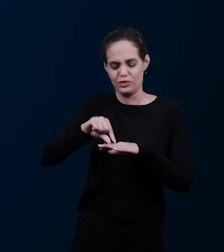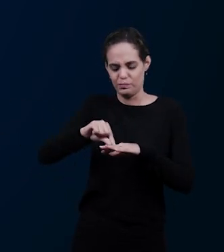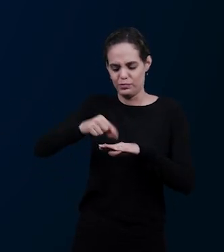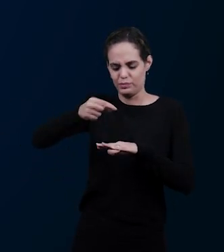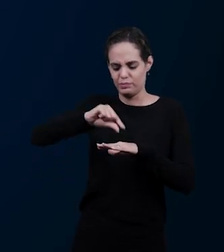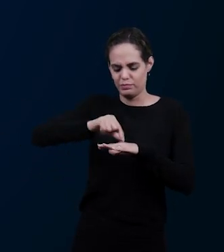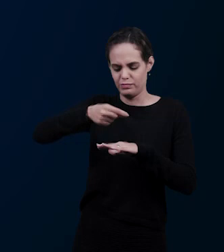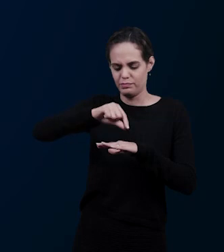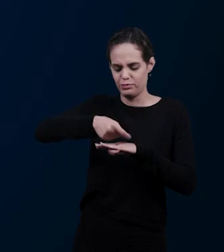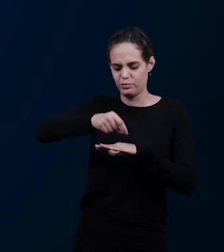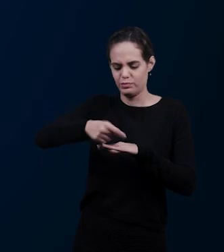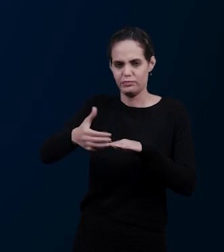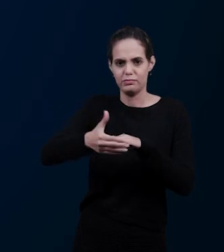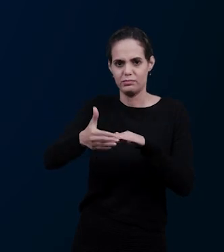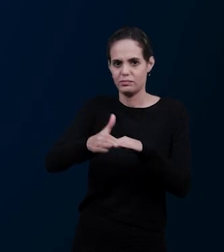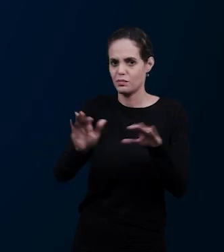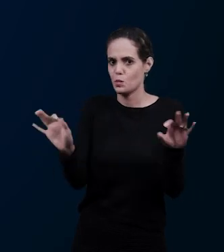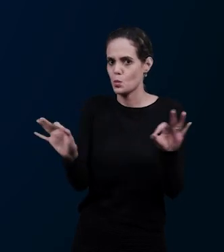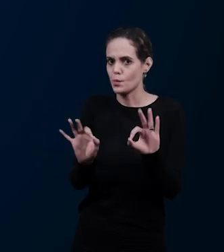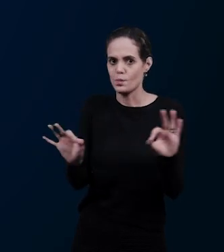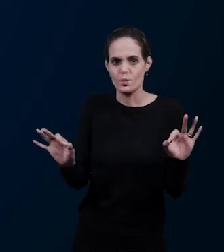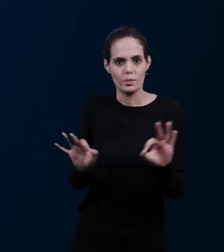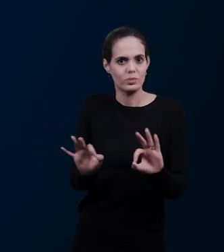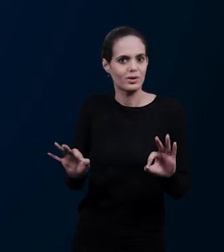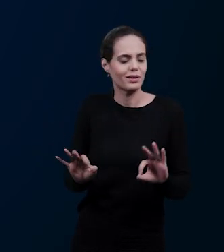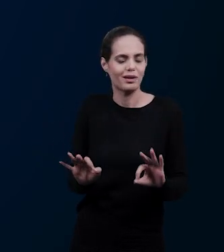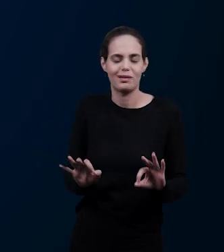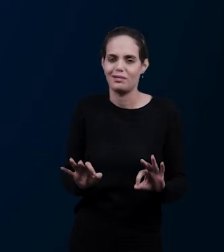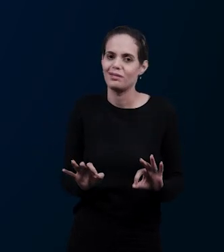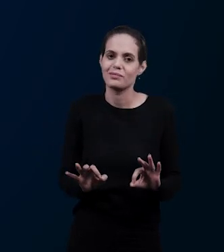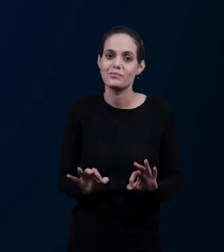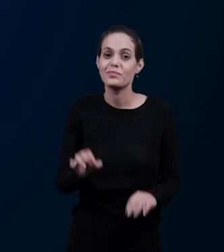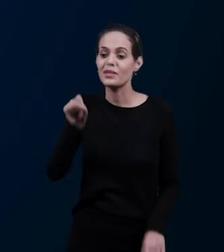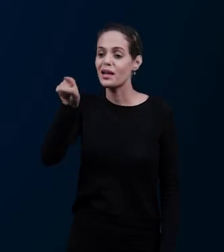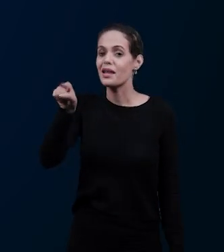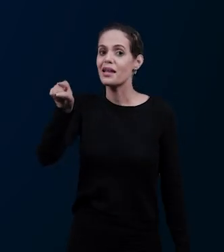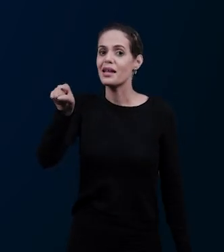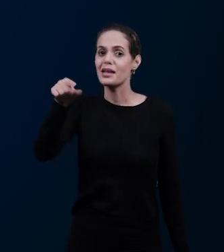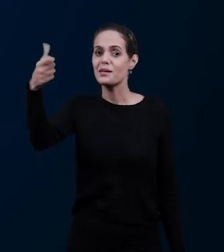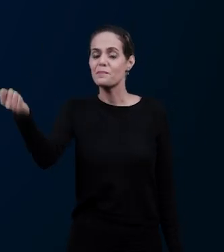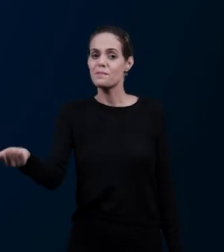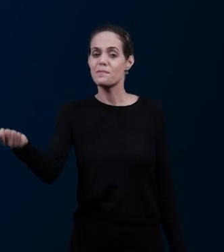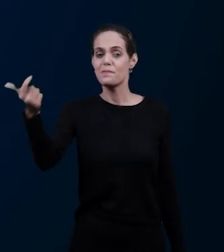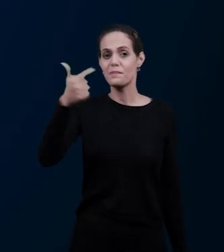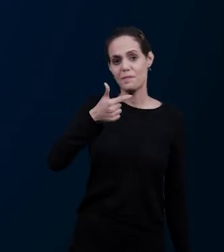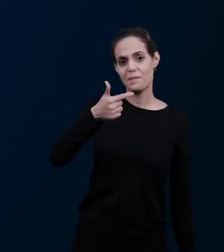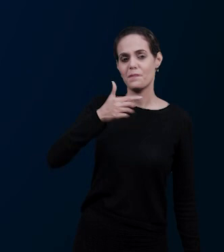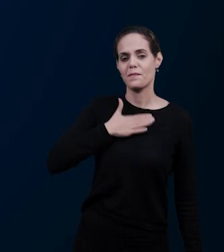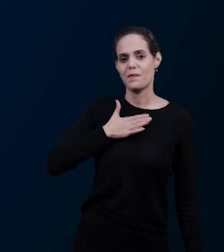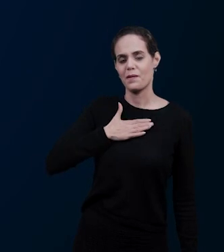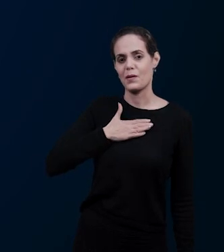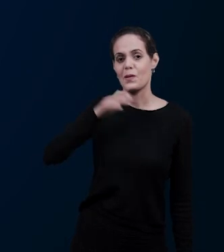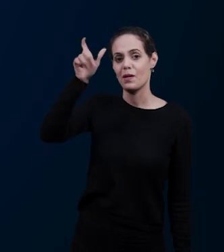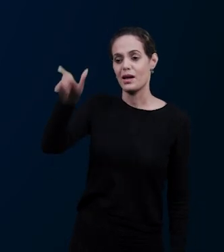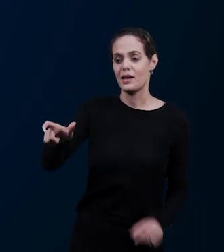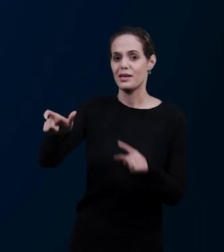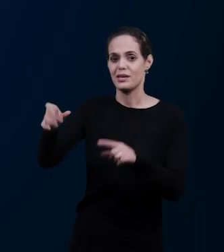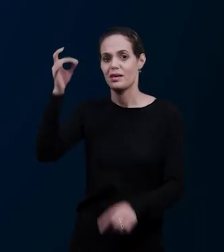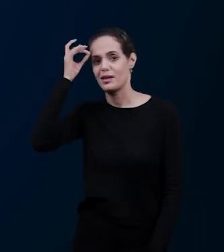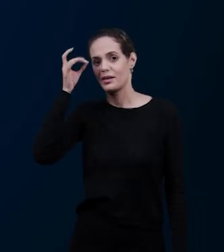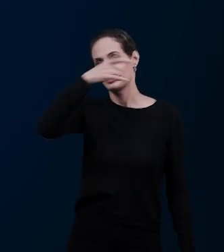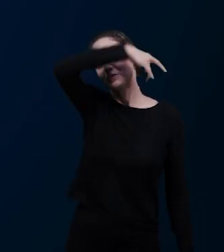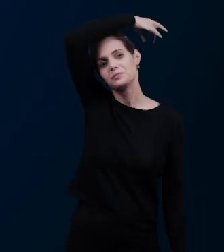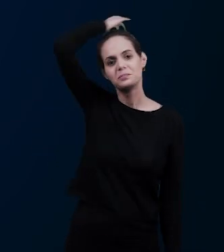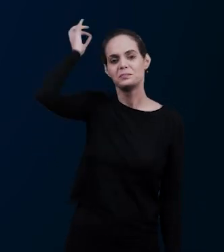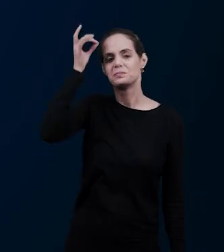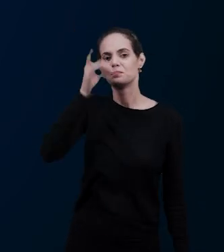eu, a quem eu não sou digno de desatar a correia das alpacas. Esse vos batizará com